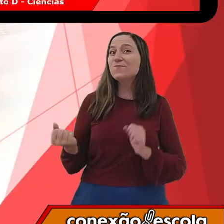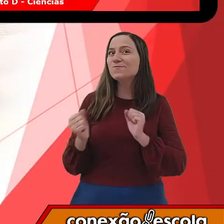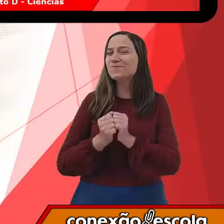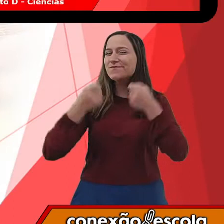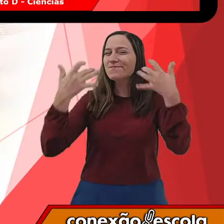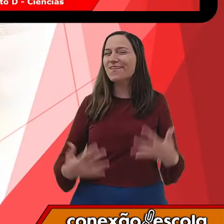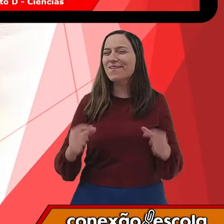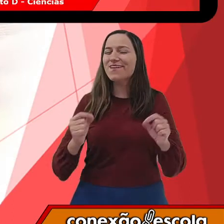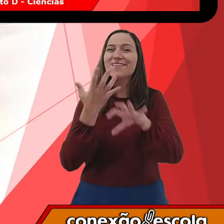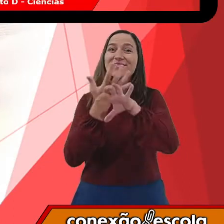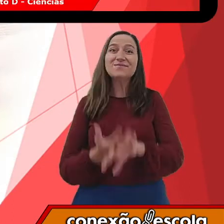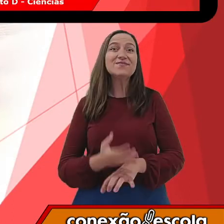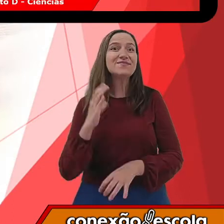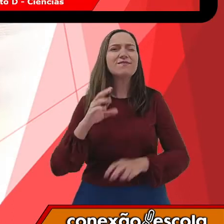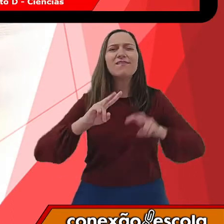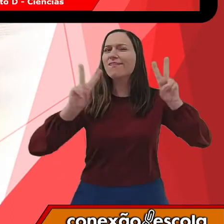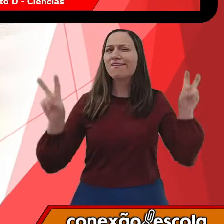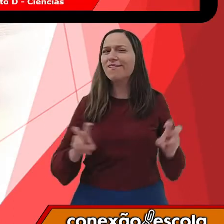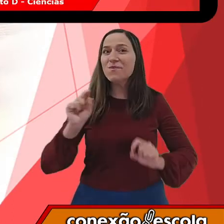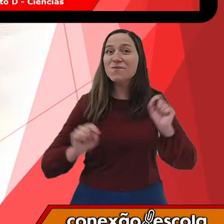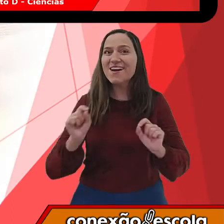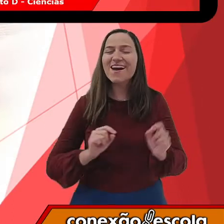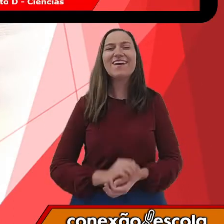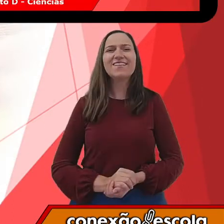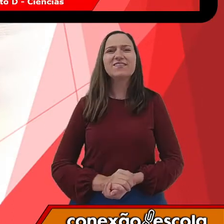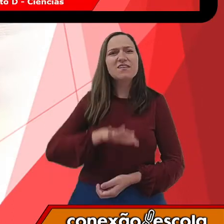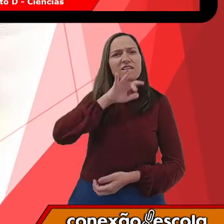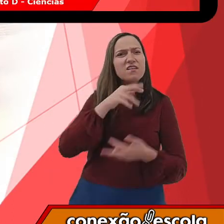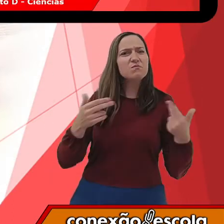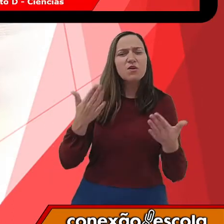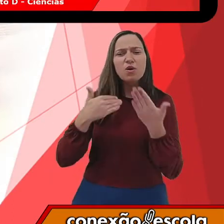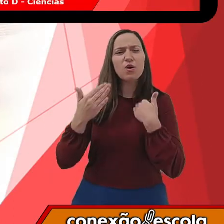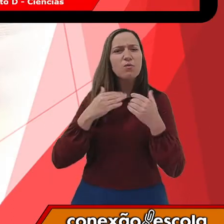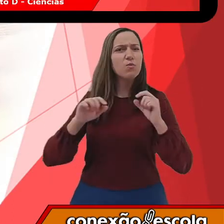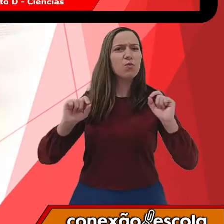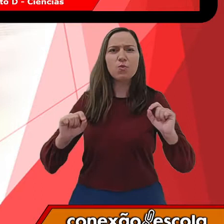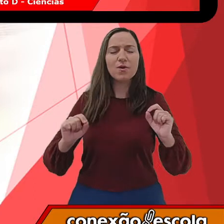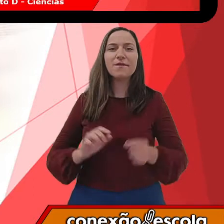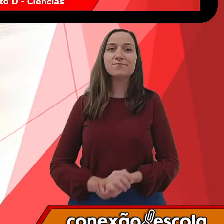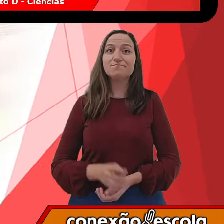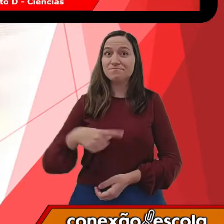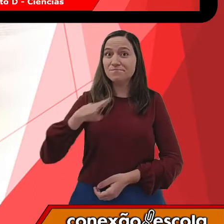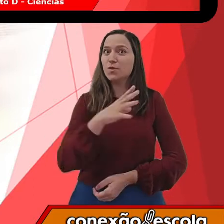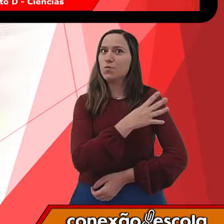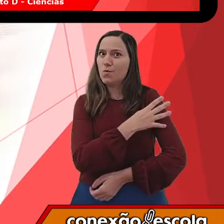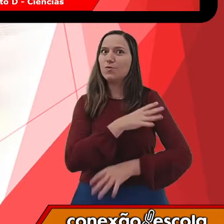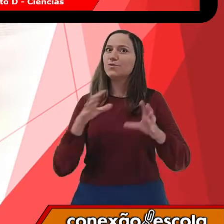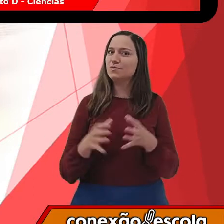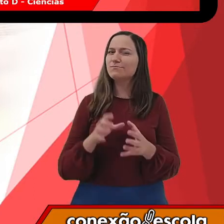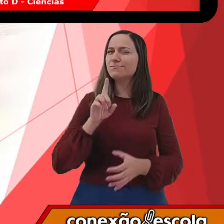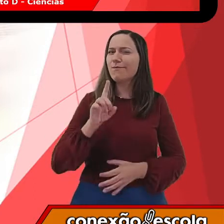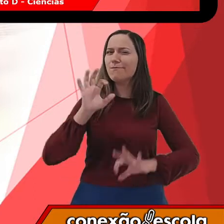aula de ciências sobre o que os animais comem. Quarto ano, agrupamento D,